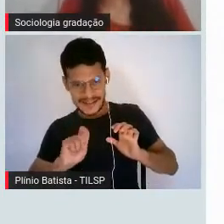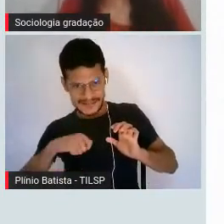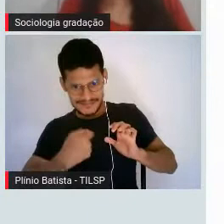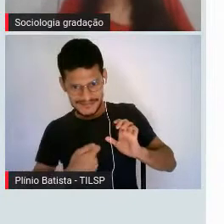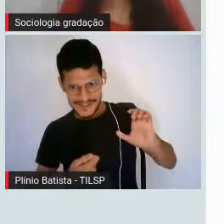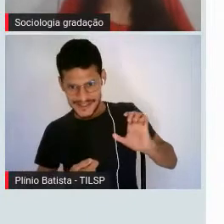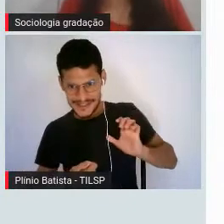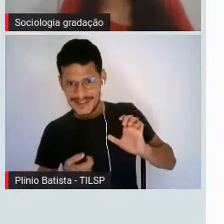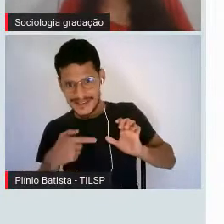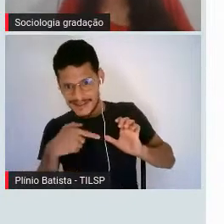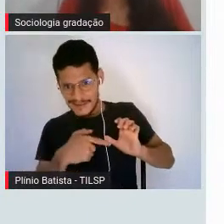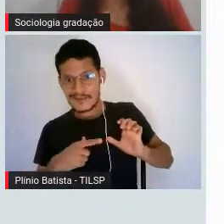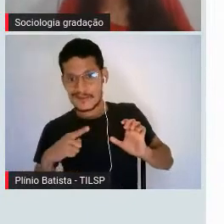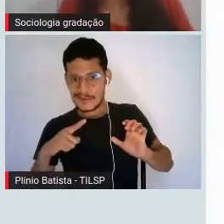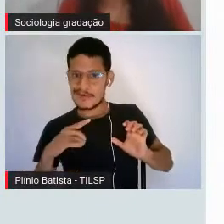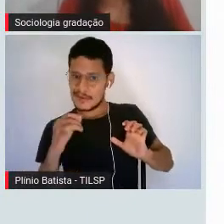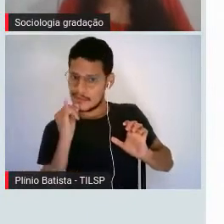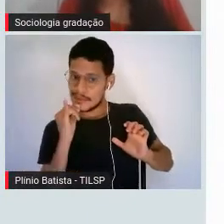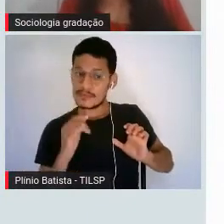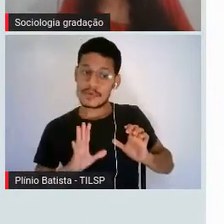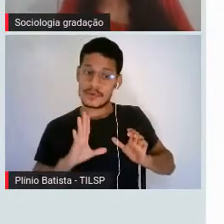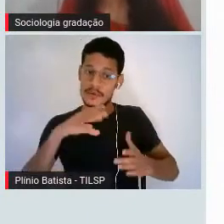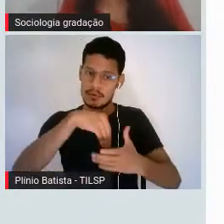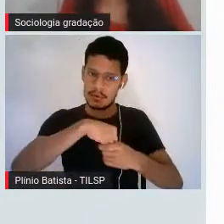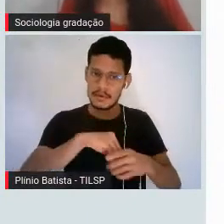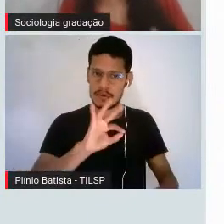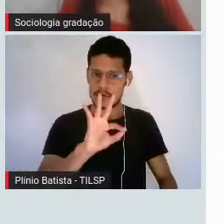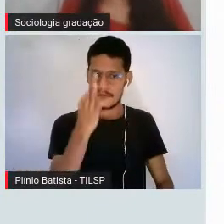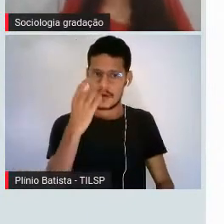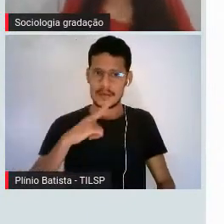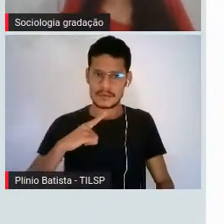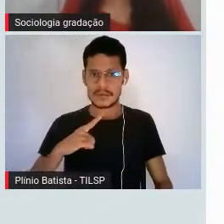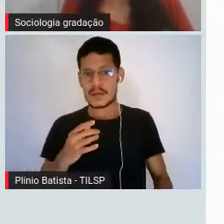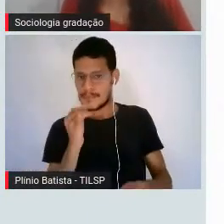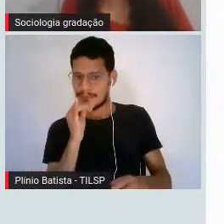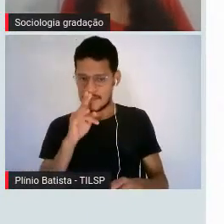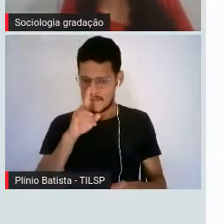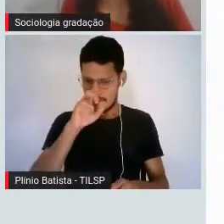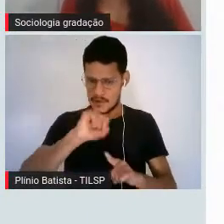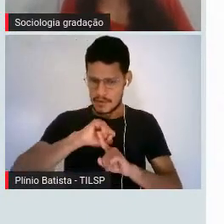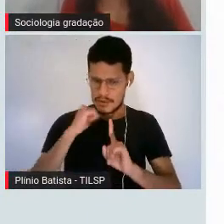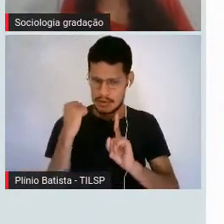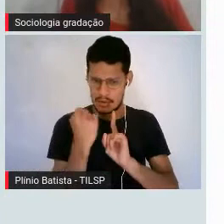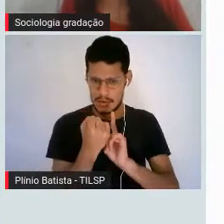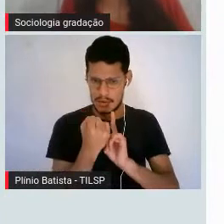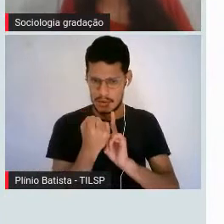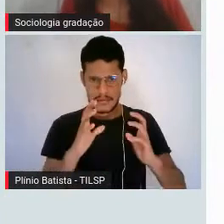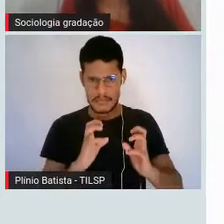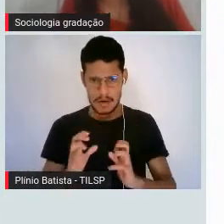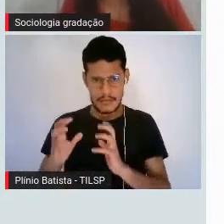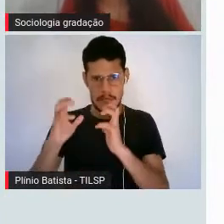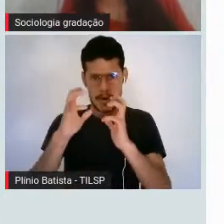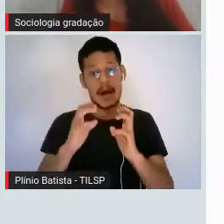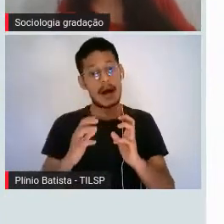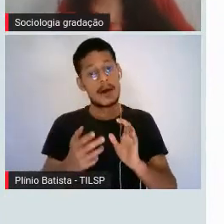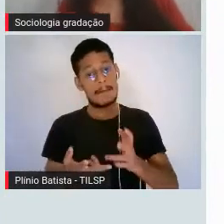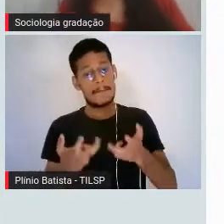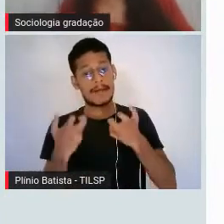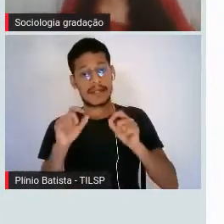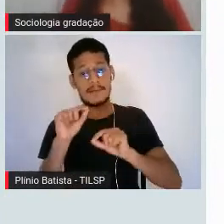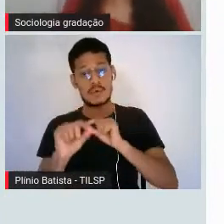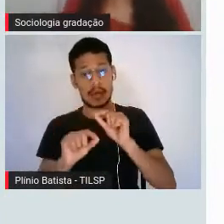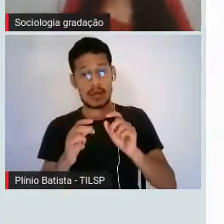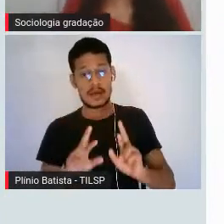entre forças sociais, e aí a gente já começa a perceber a diferença da estruturação da Revolução